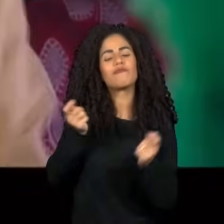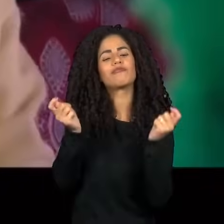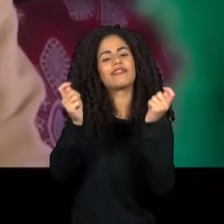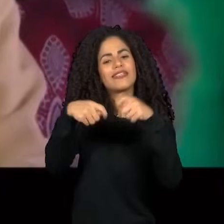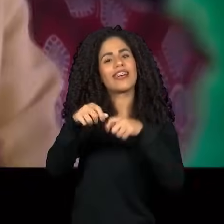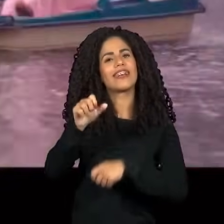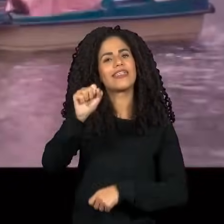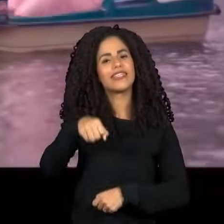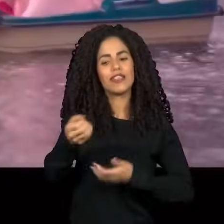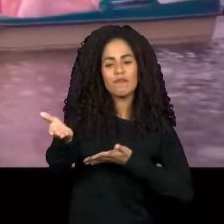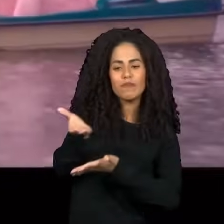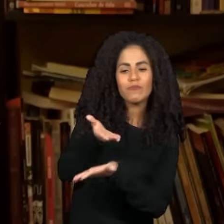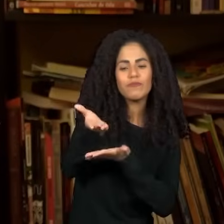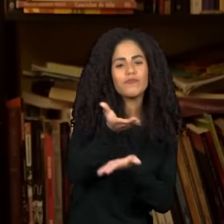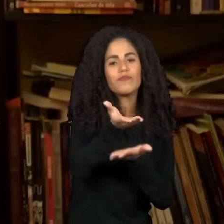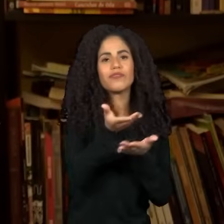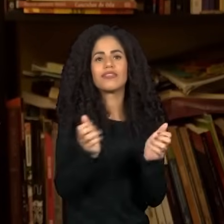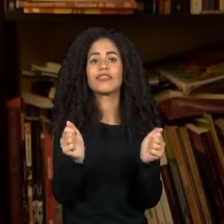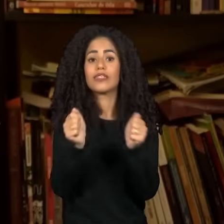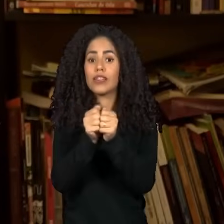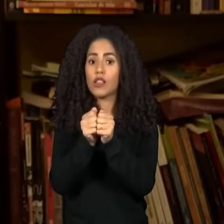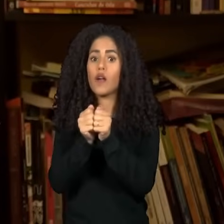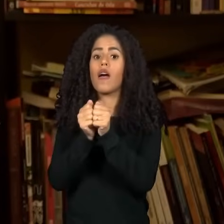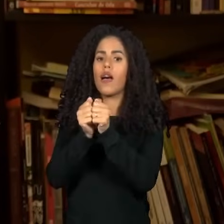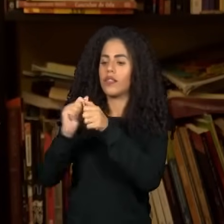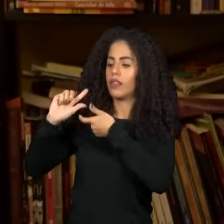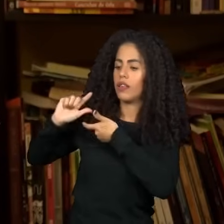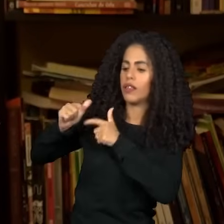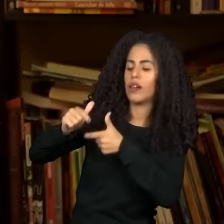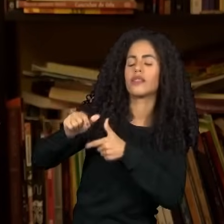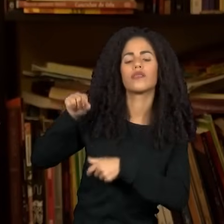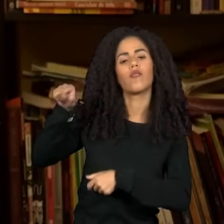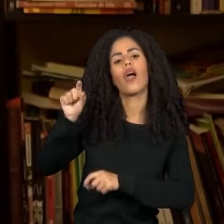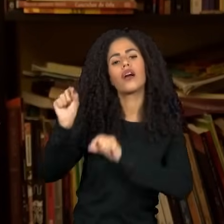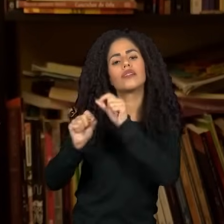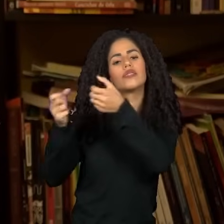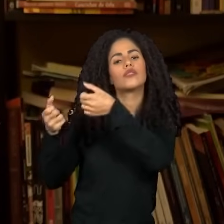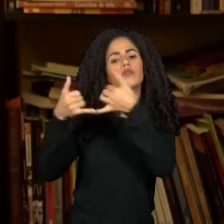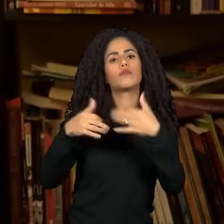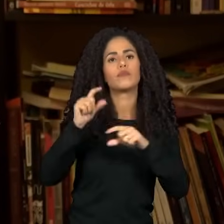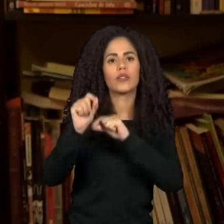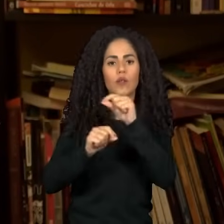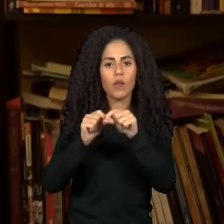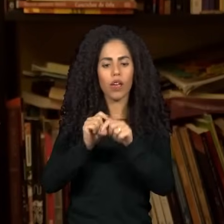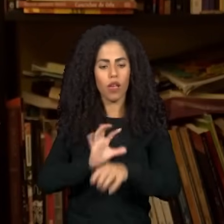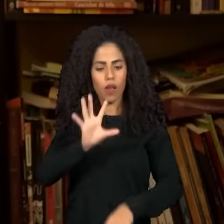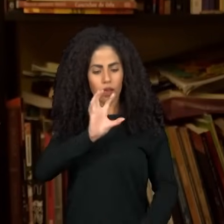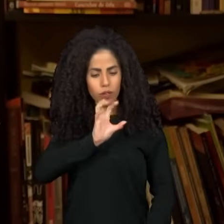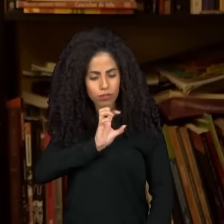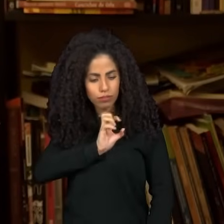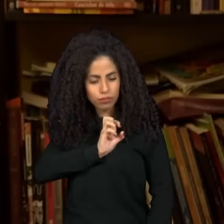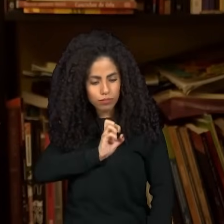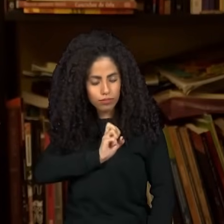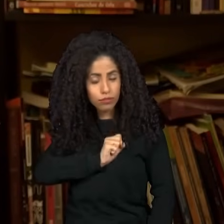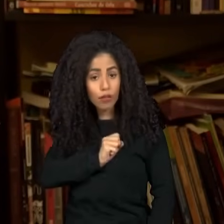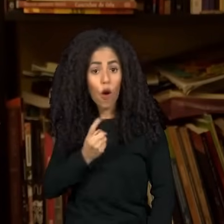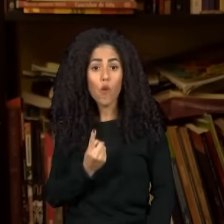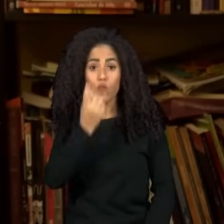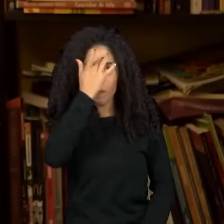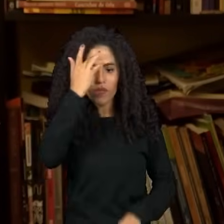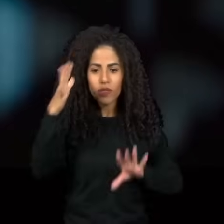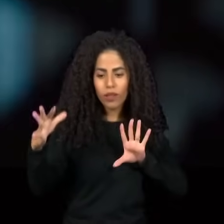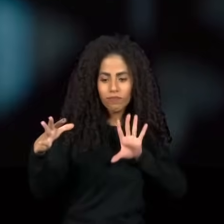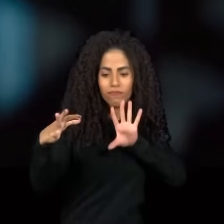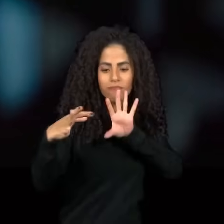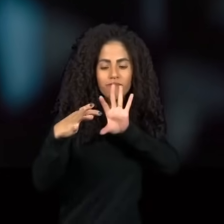possibilidade de companhia. Se na tradição ocidental ficou mais frequente completar uma pessoa, completar